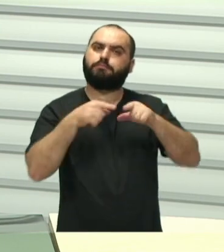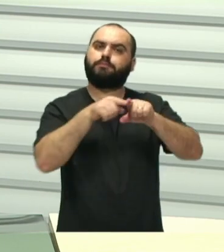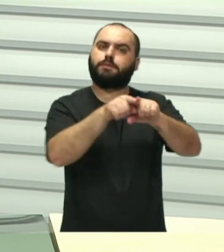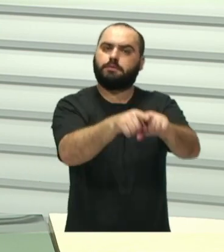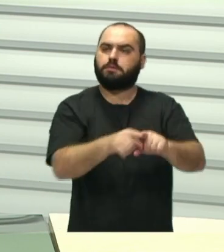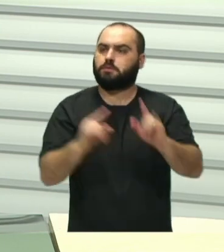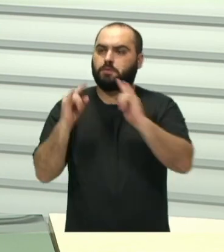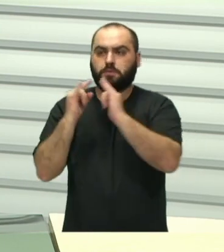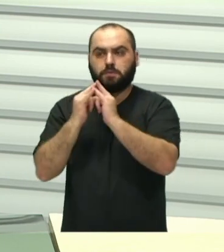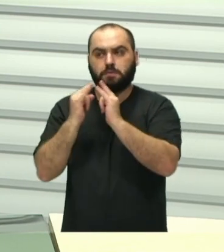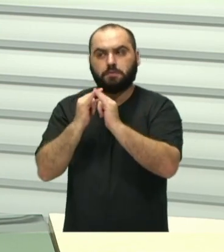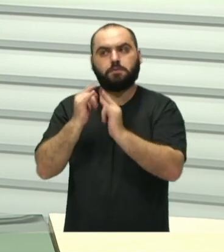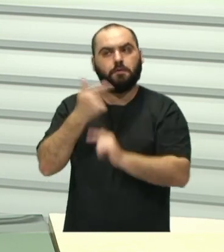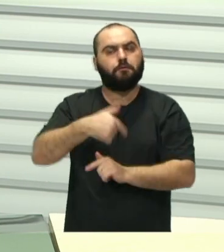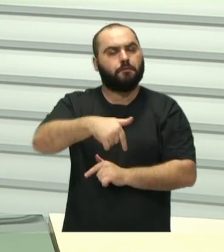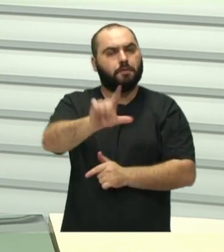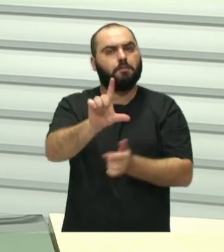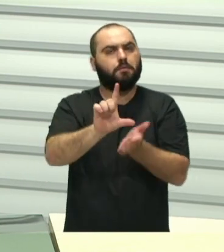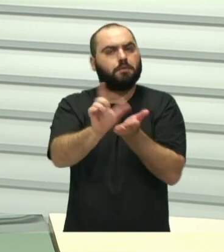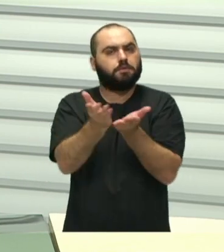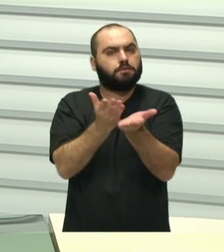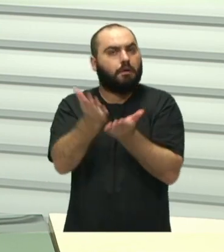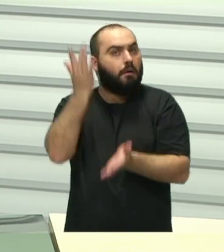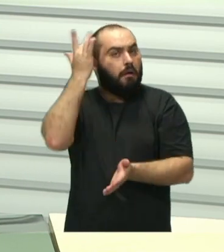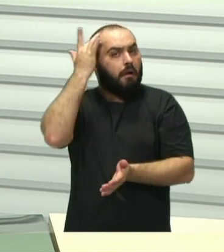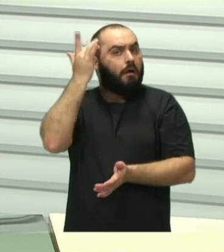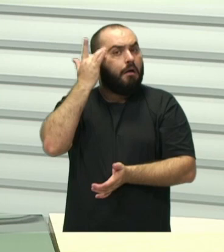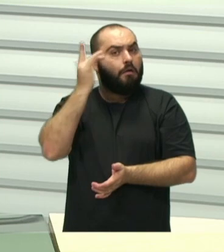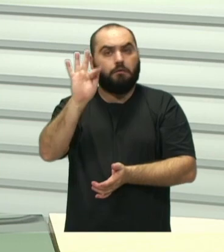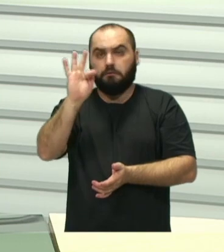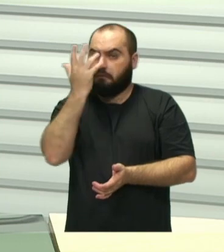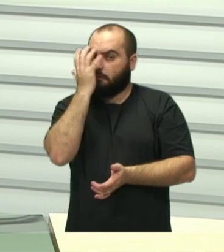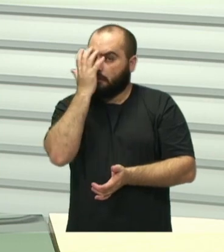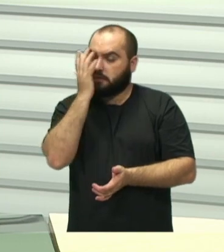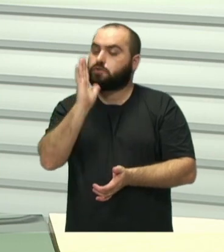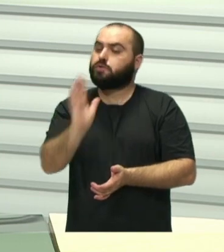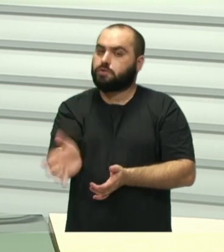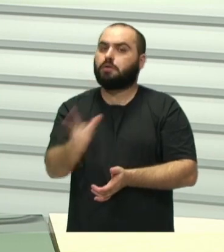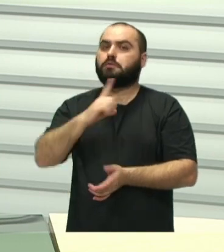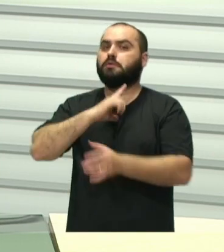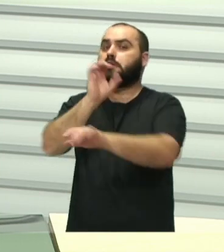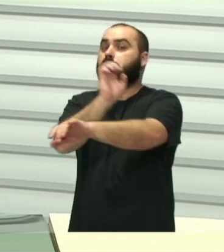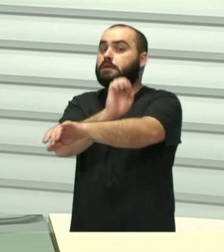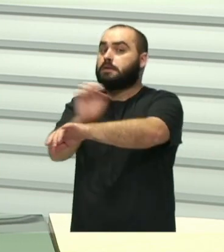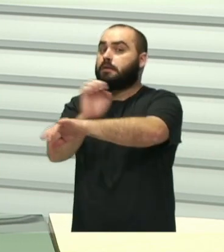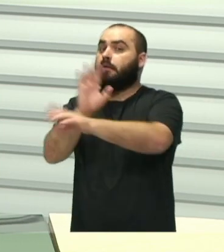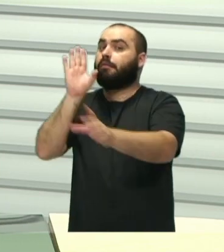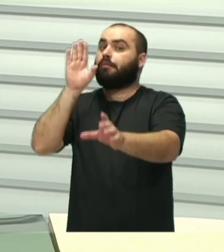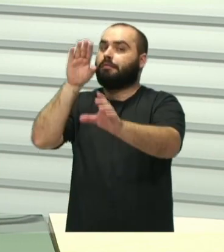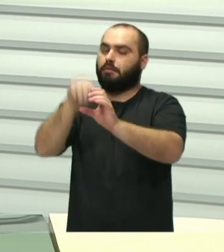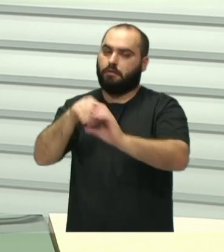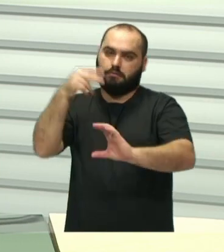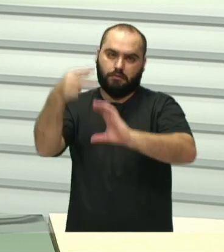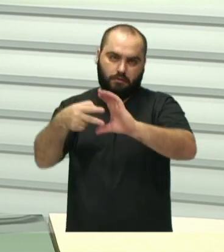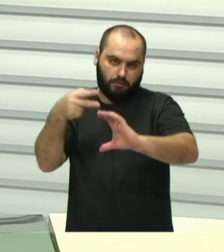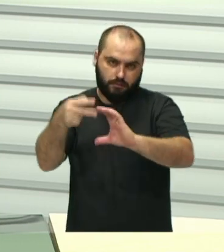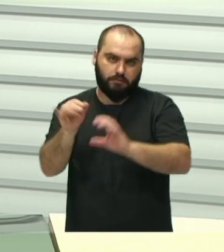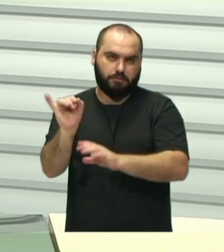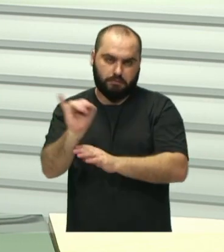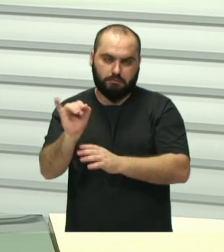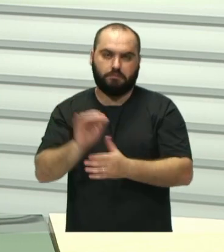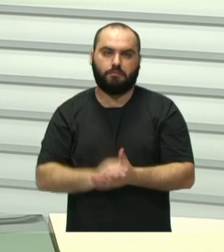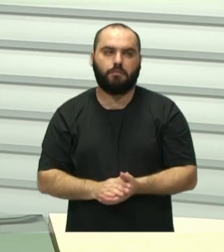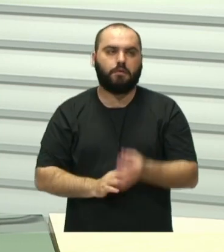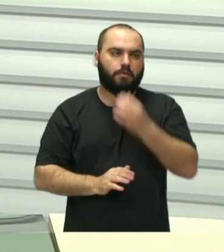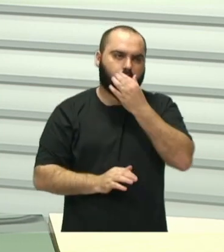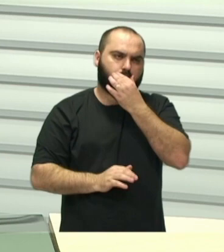instituição a gente deve está licitando e acredito que em fevereiro nós vamos estar com Estagiários aqui no aqui na câmera algo que entendo